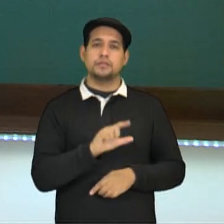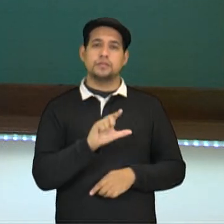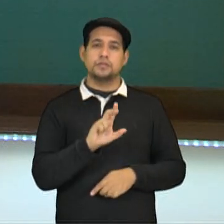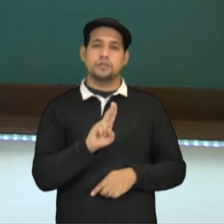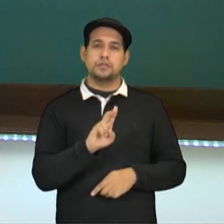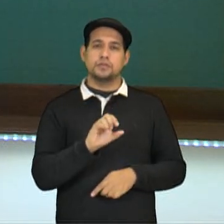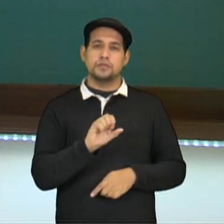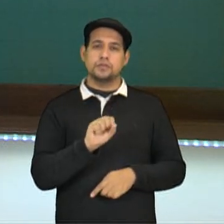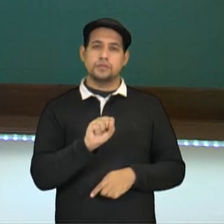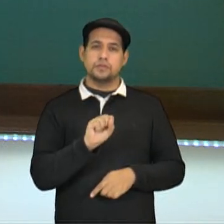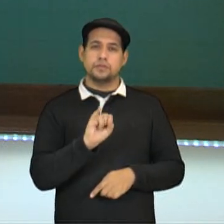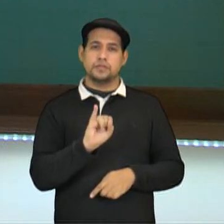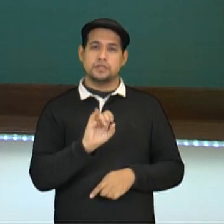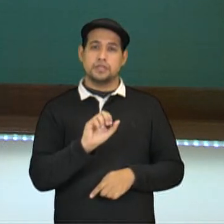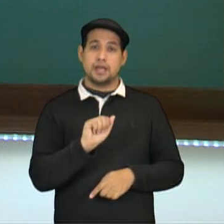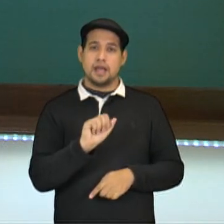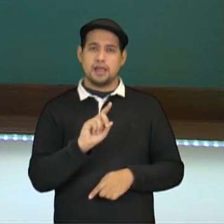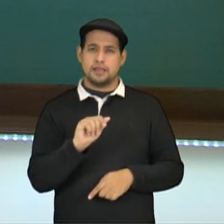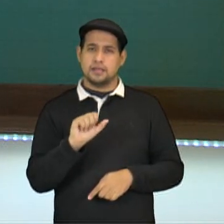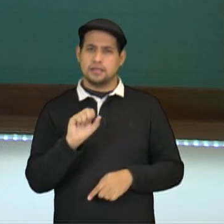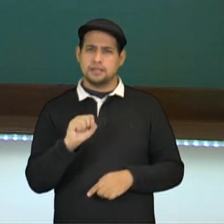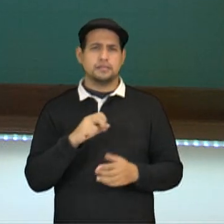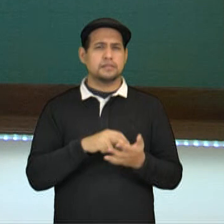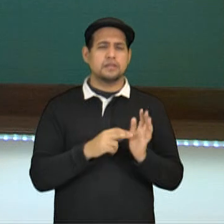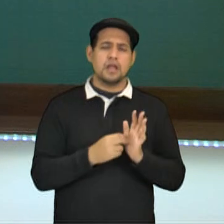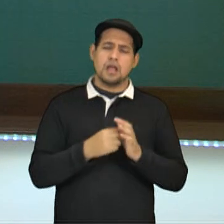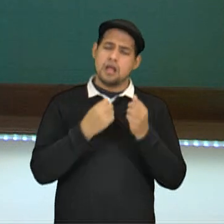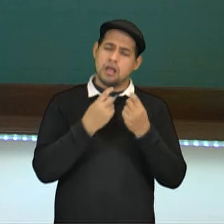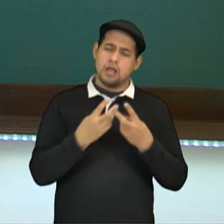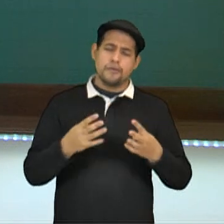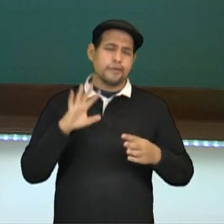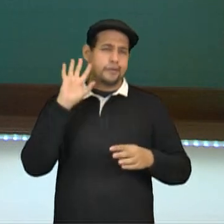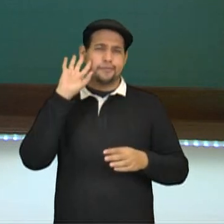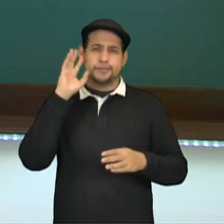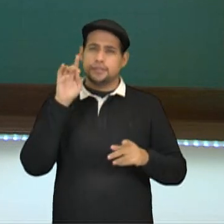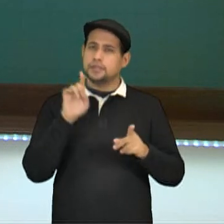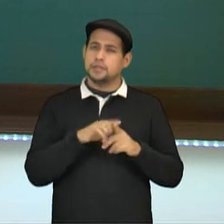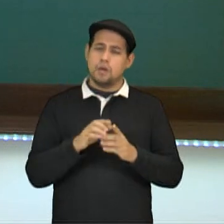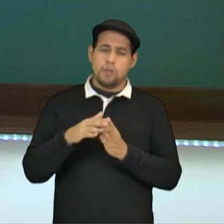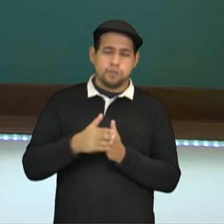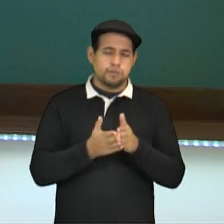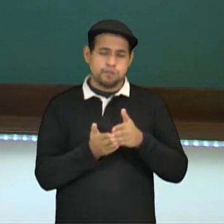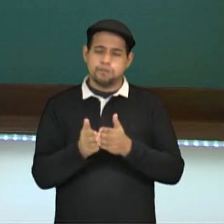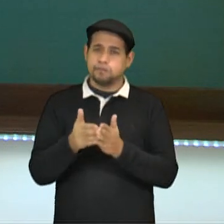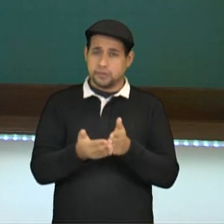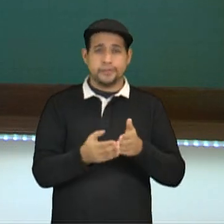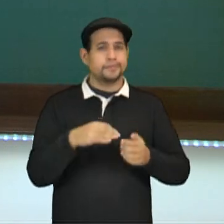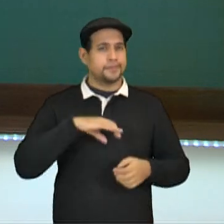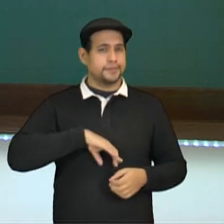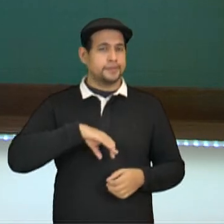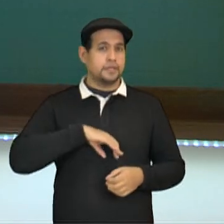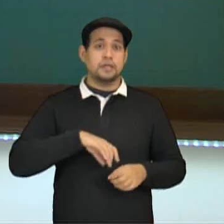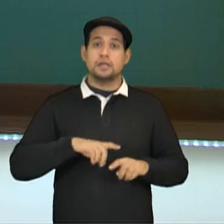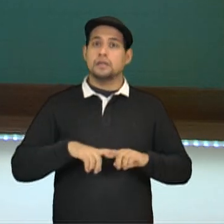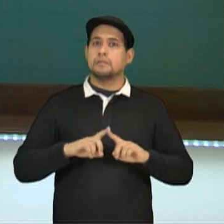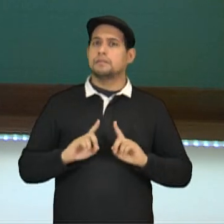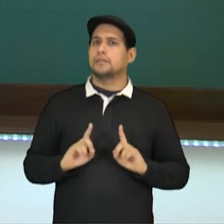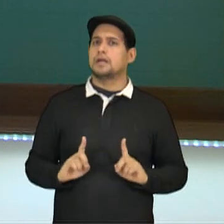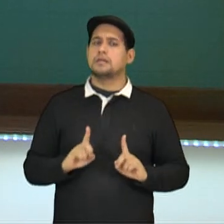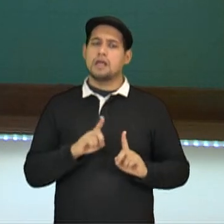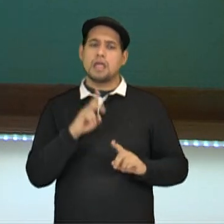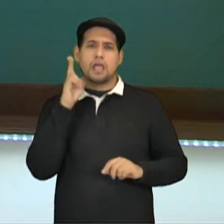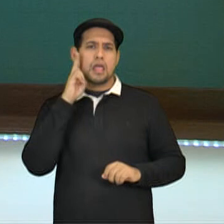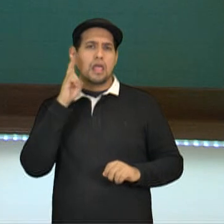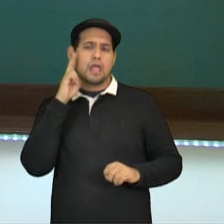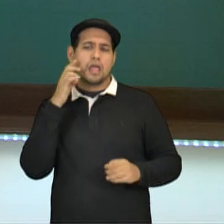epopeia de Camões, que ele conta os grandes feitos, as grandes navegações dos portugueses. E essa